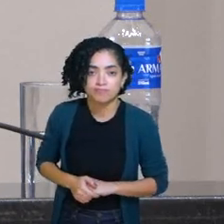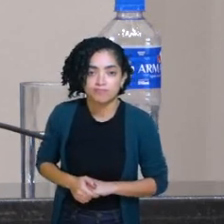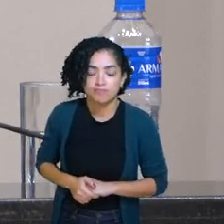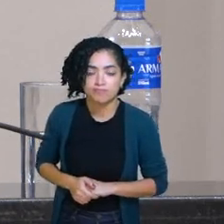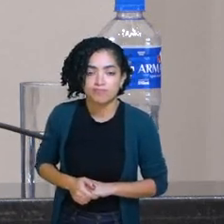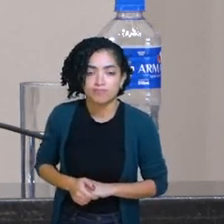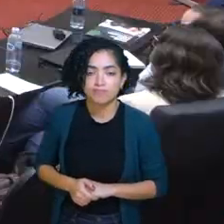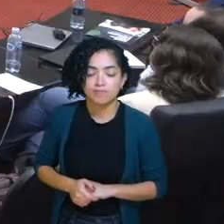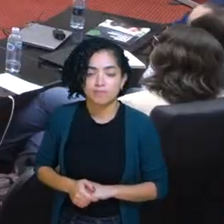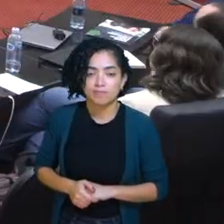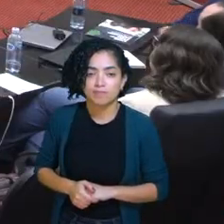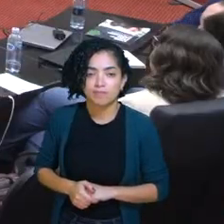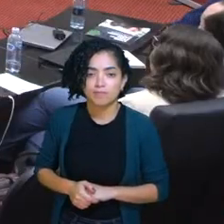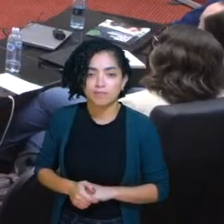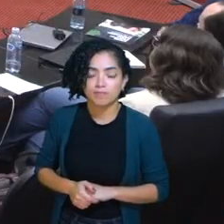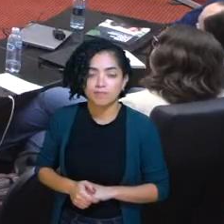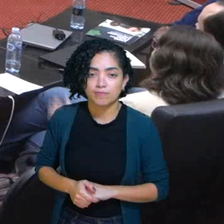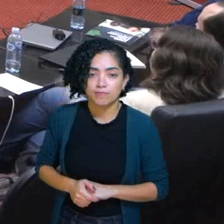continua